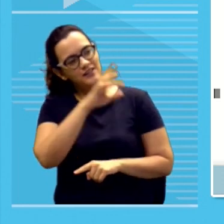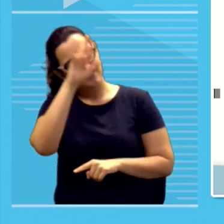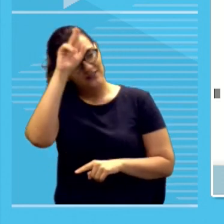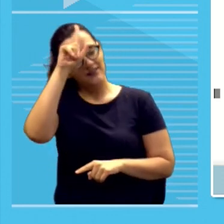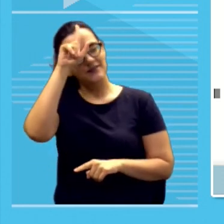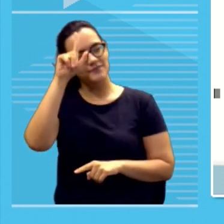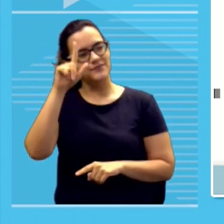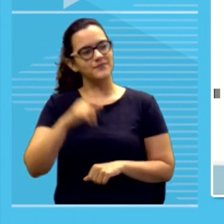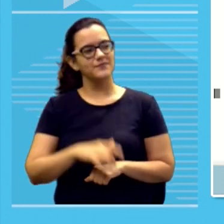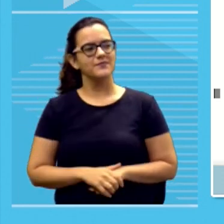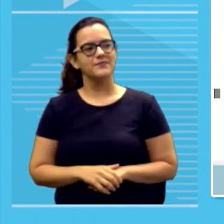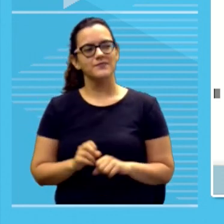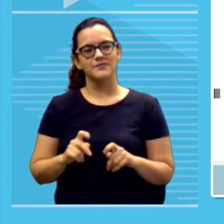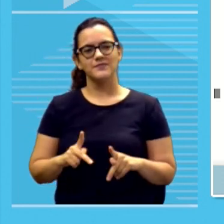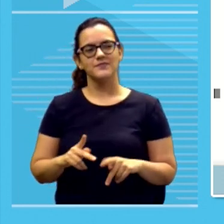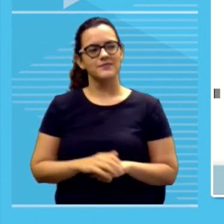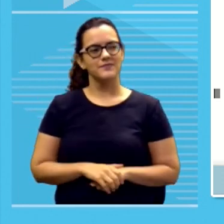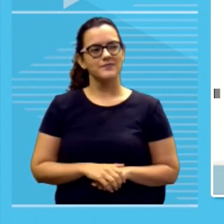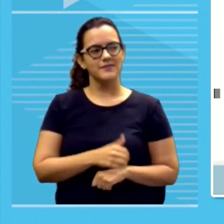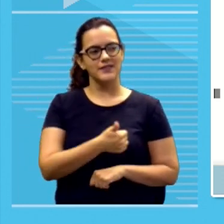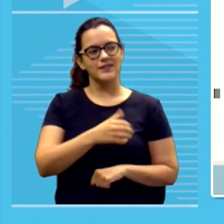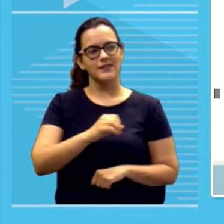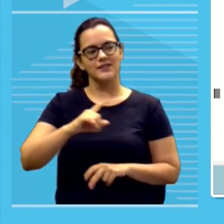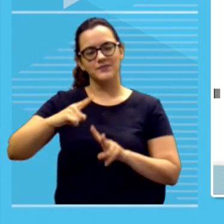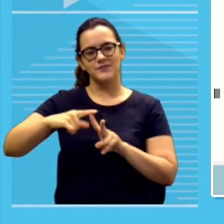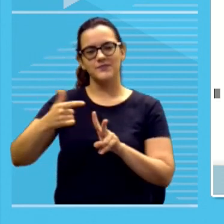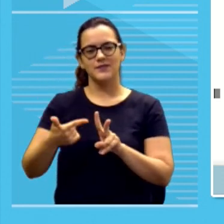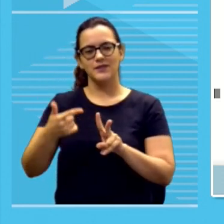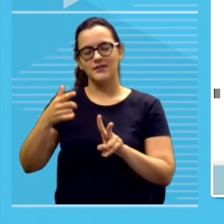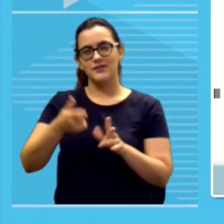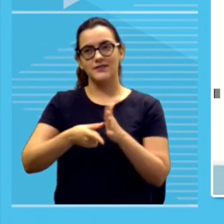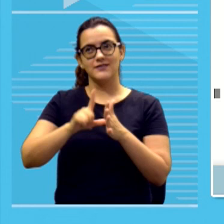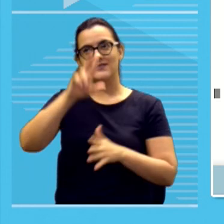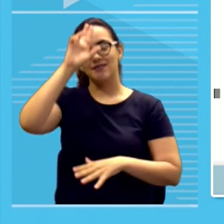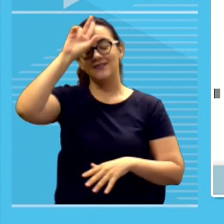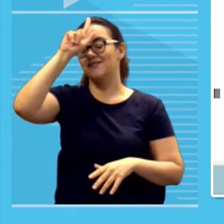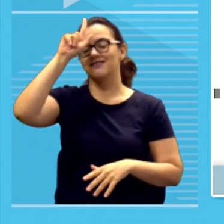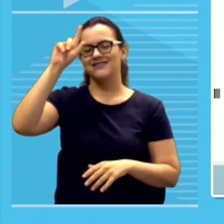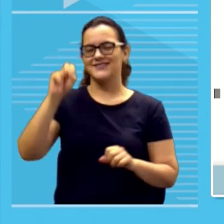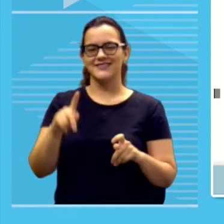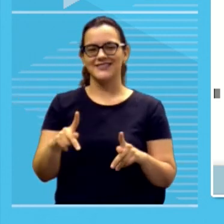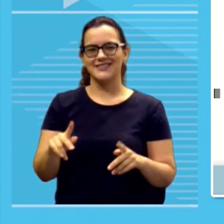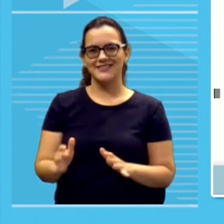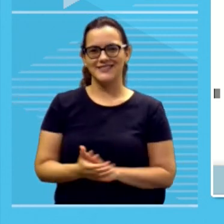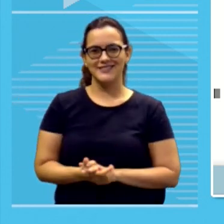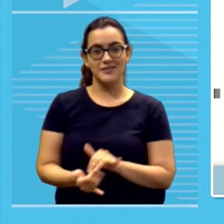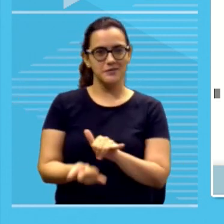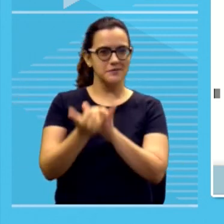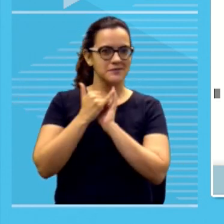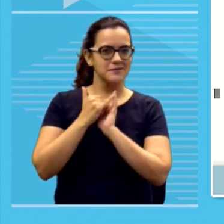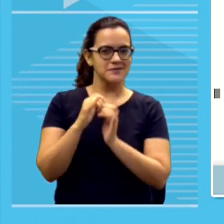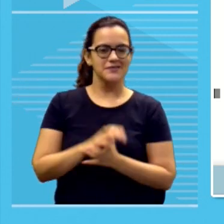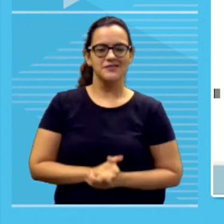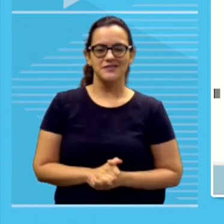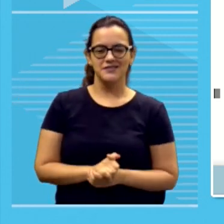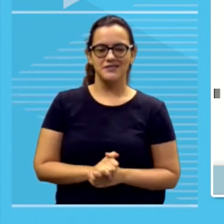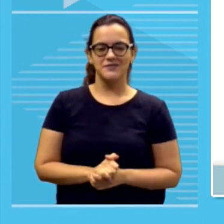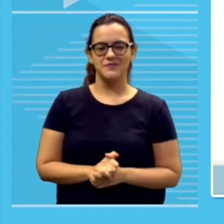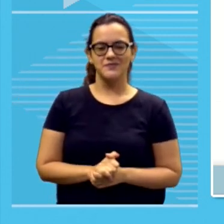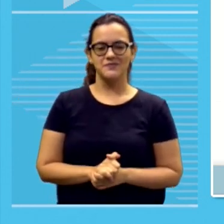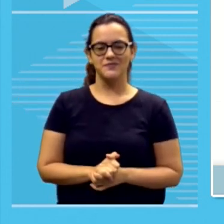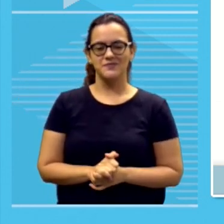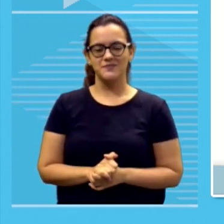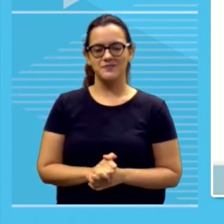2 vezes 100 seria 10 raiz de 28 raiz de 2 certinho deixa eu ver como é que eu tô de tempo Acho que dá para fazer mais uma